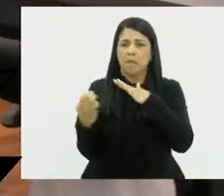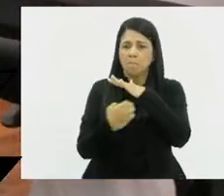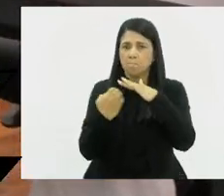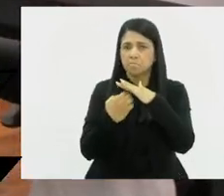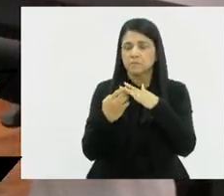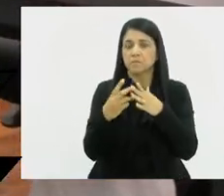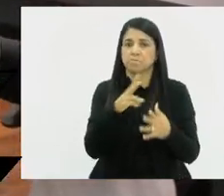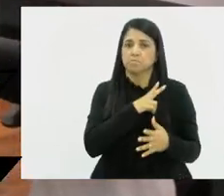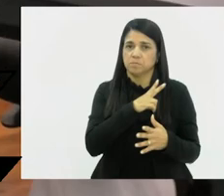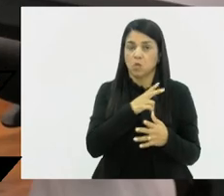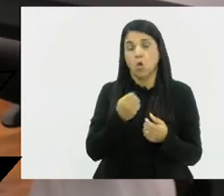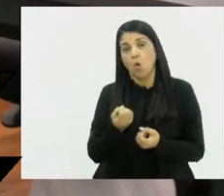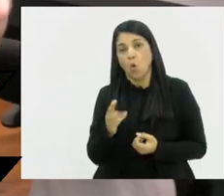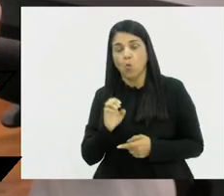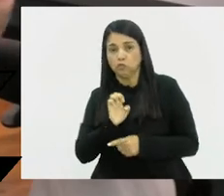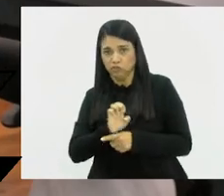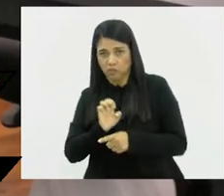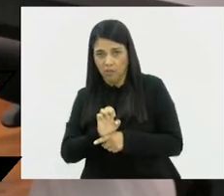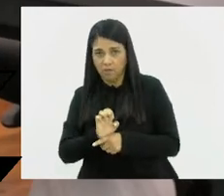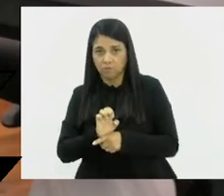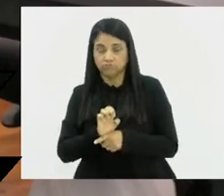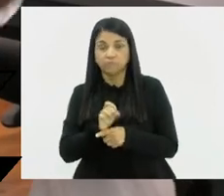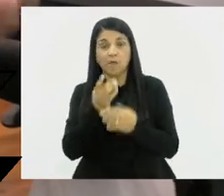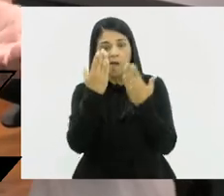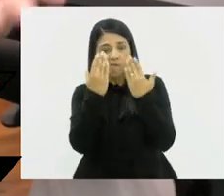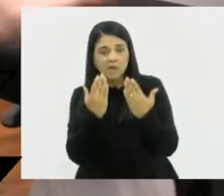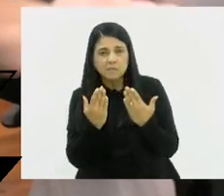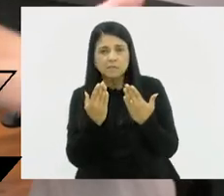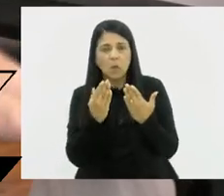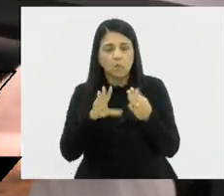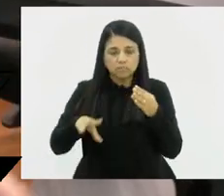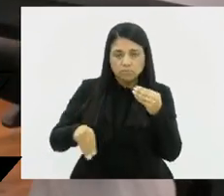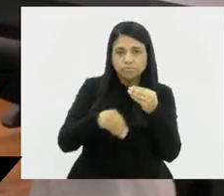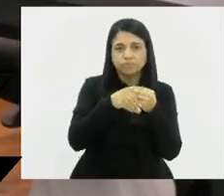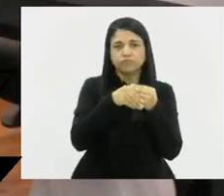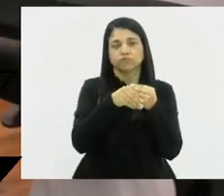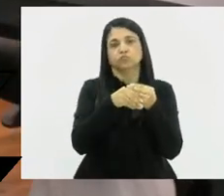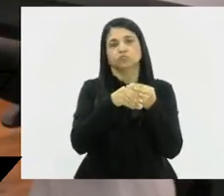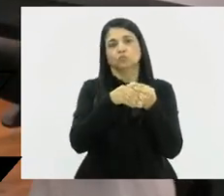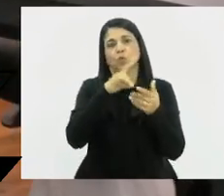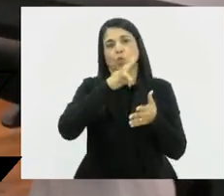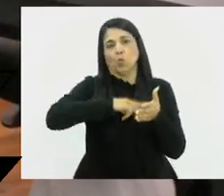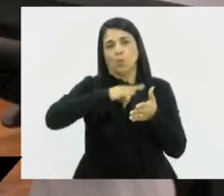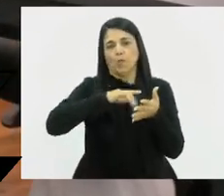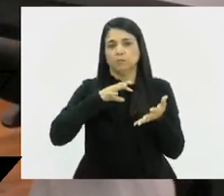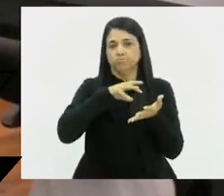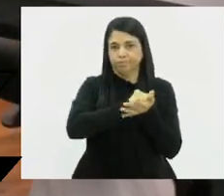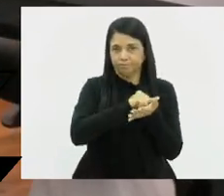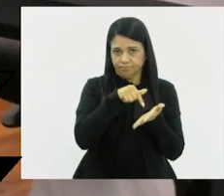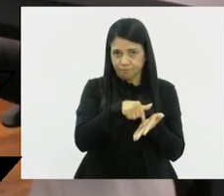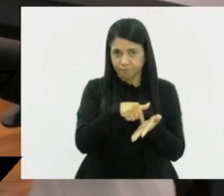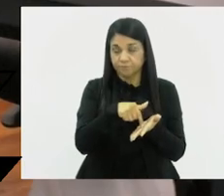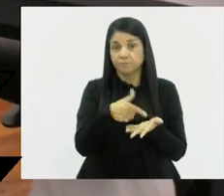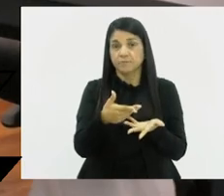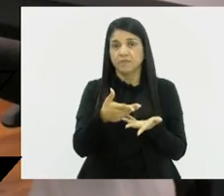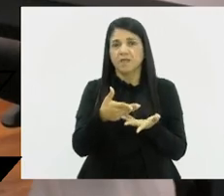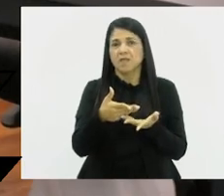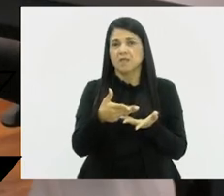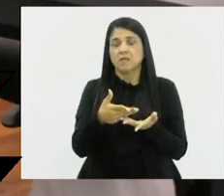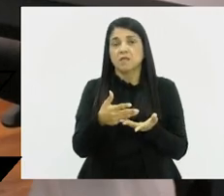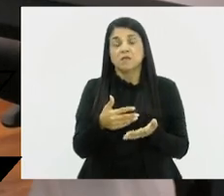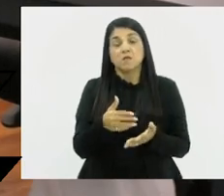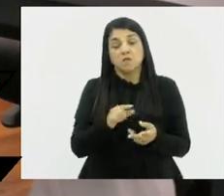e anexar essa avaliação no documento, no cadastro que já existe. Outra coisa, a gente não tem que se